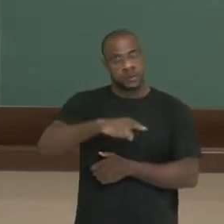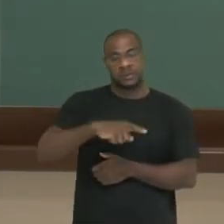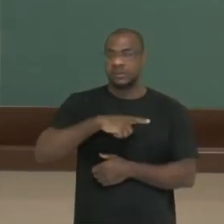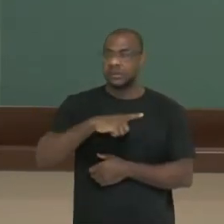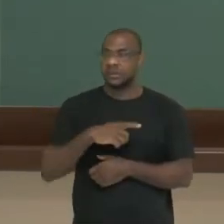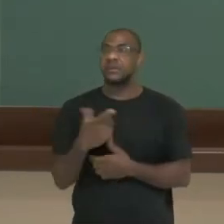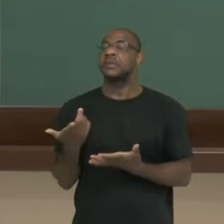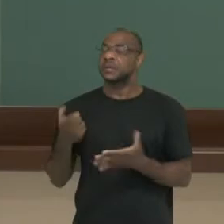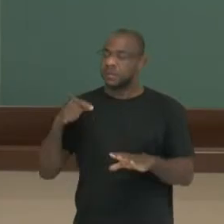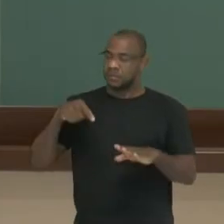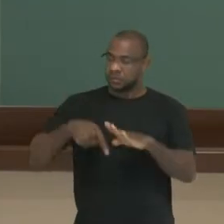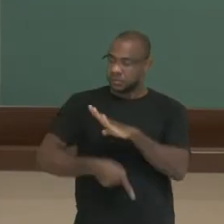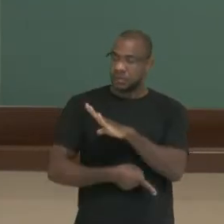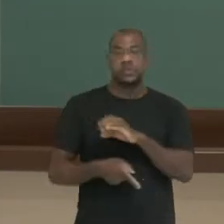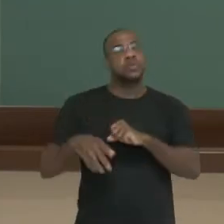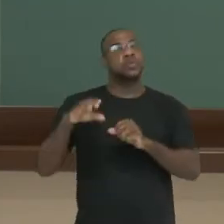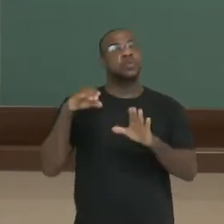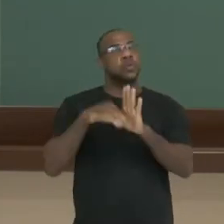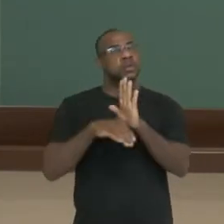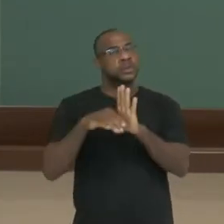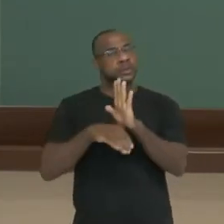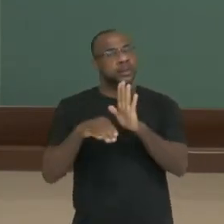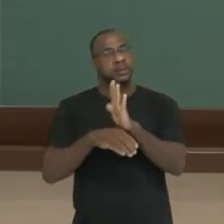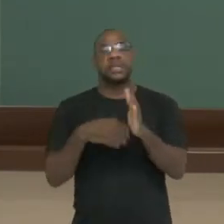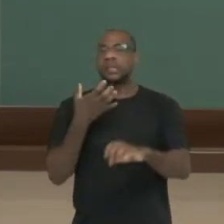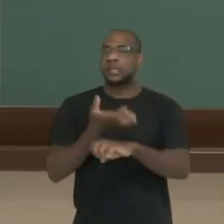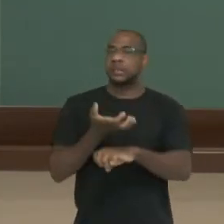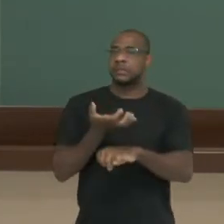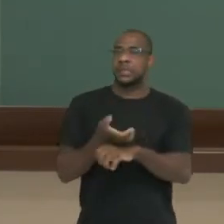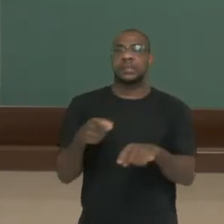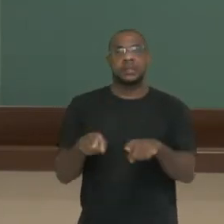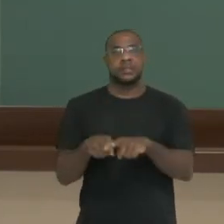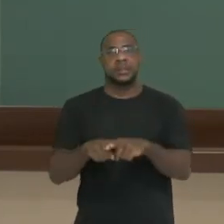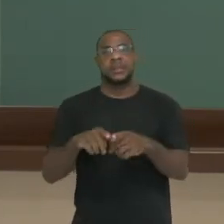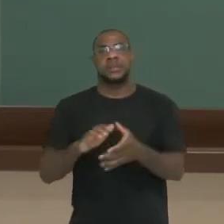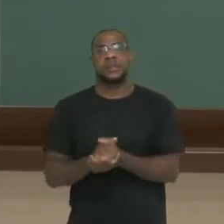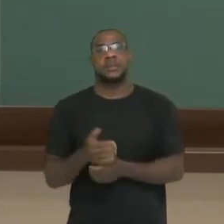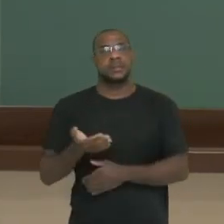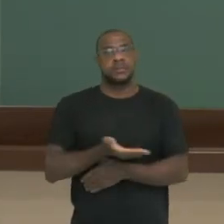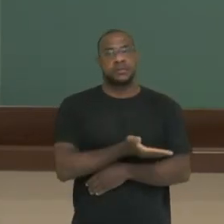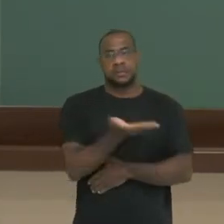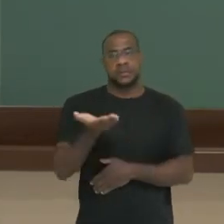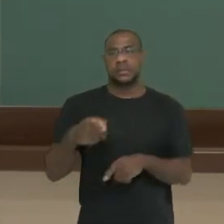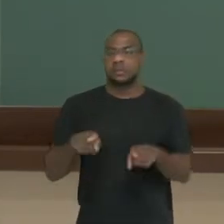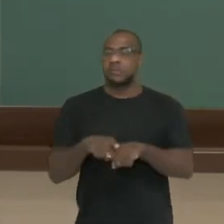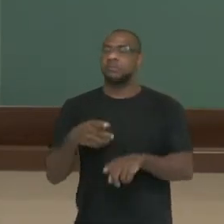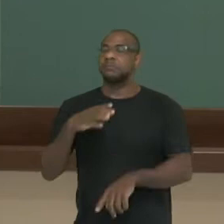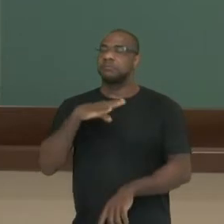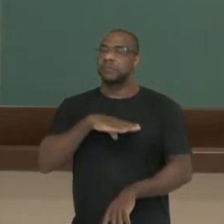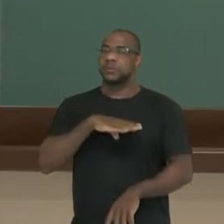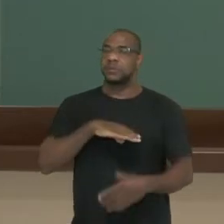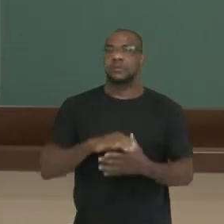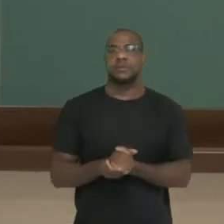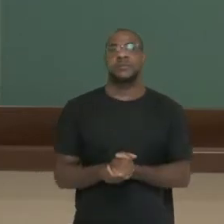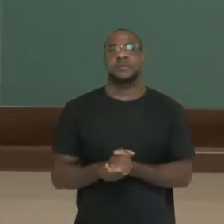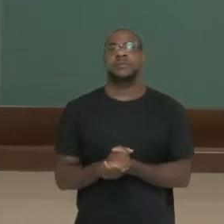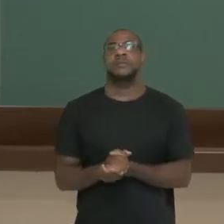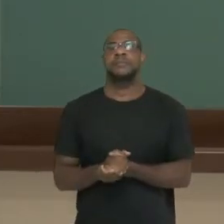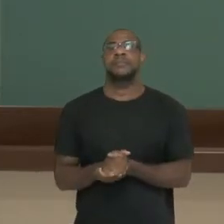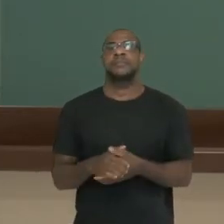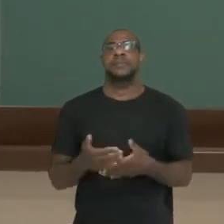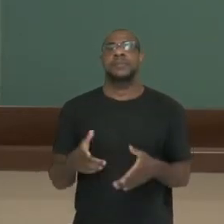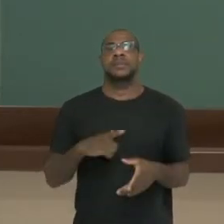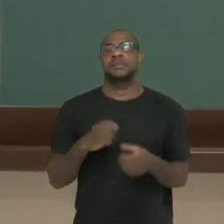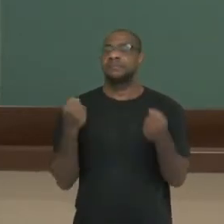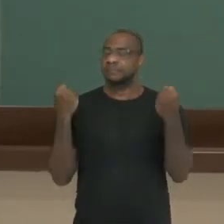aí se apropriando dos conceitos das nossas disciplinas aí, né? Em especial de língua portuguesa. Meu apreço e